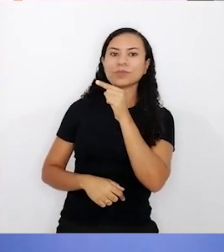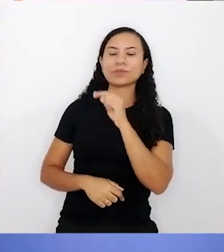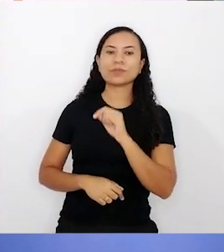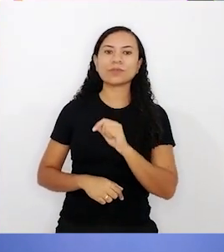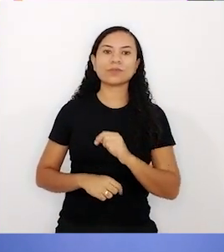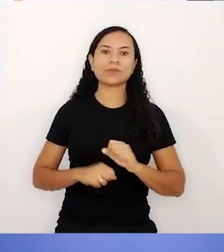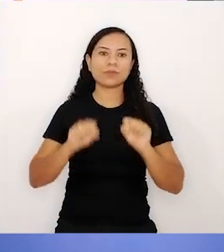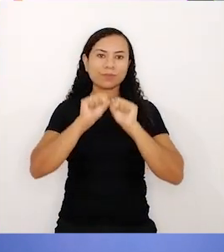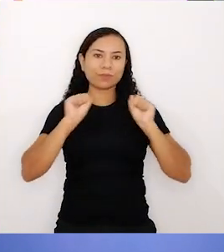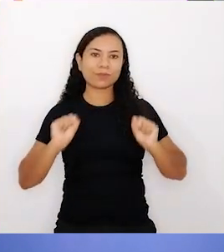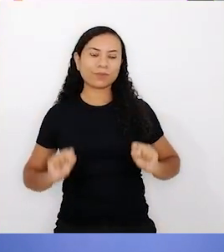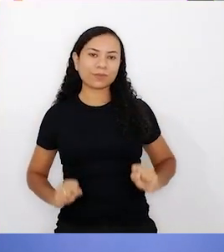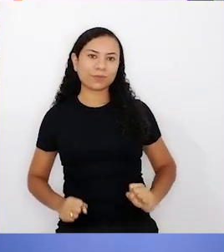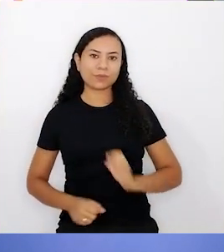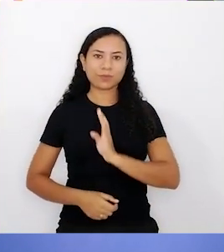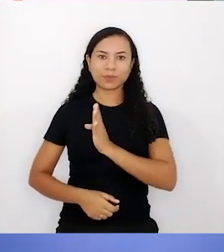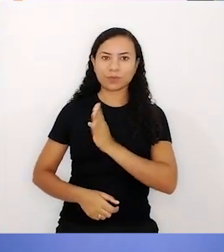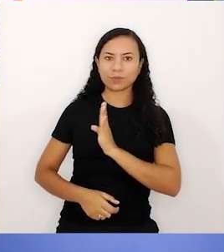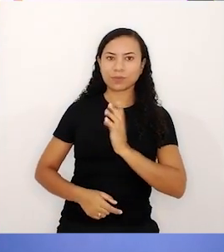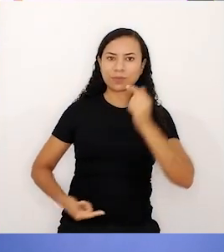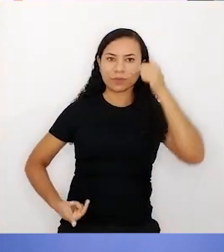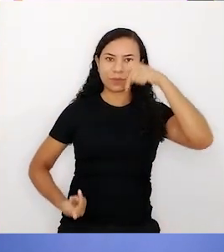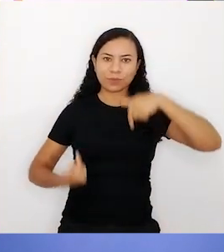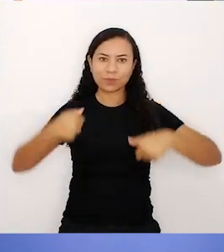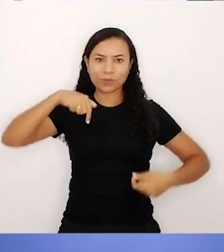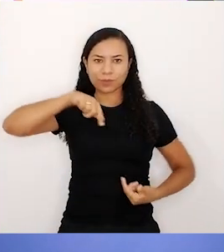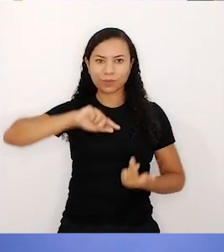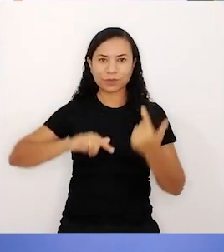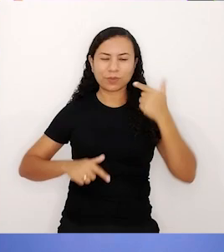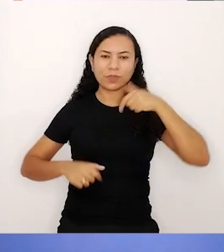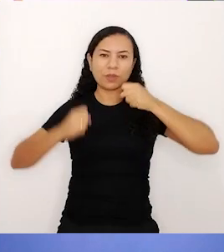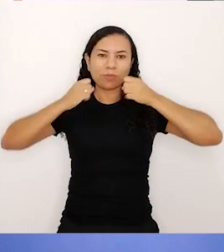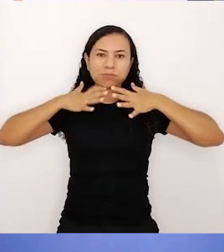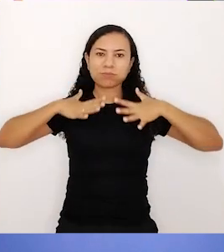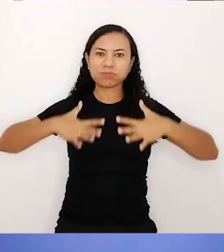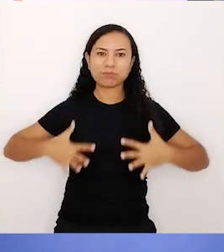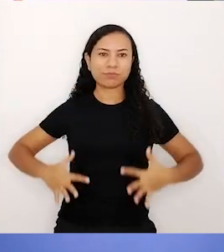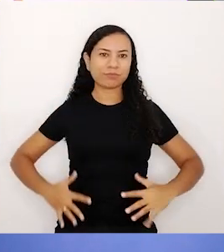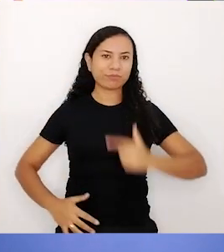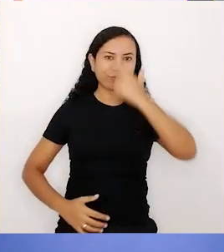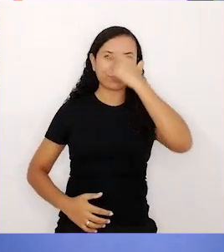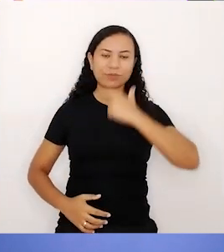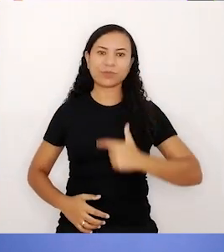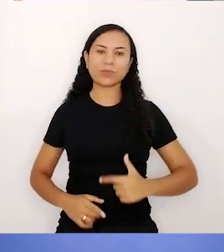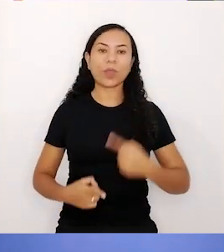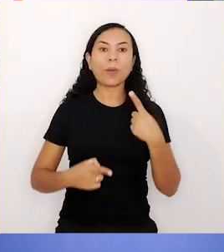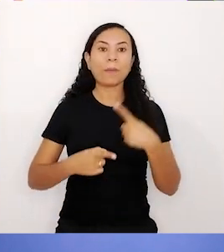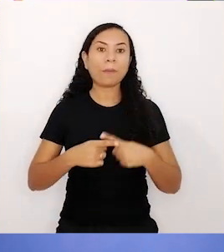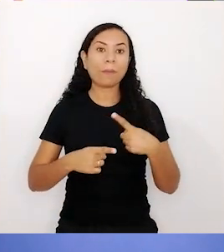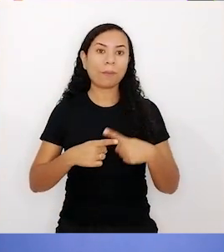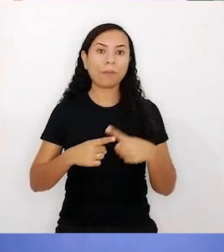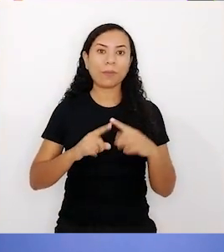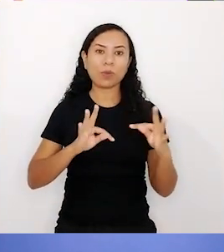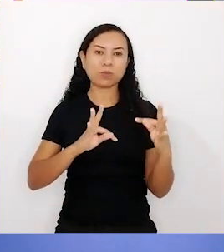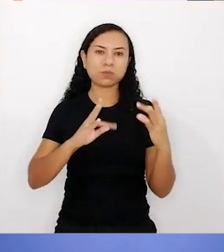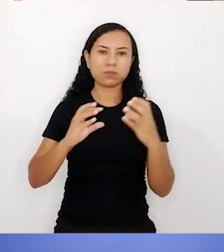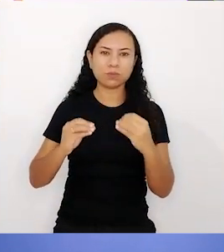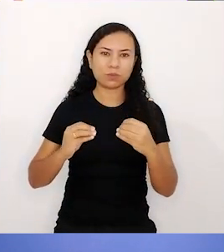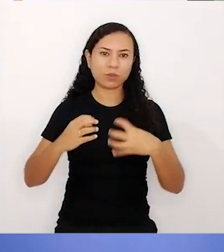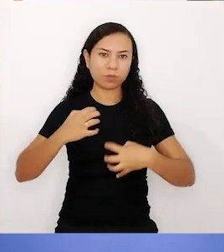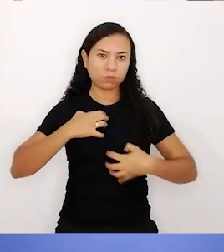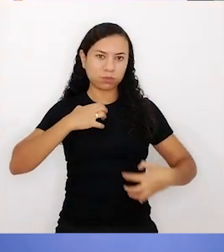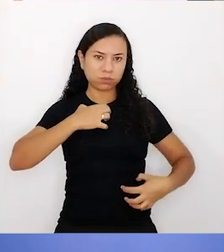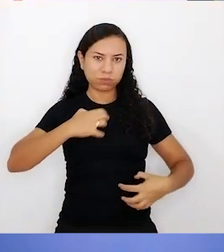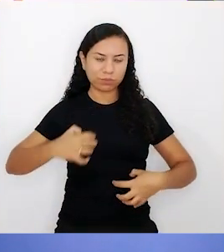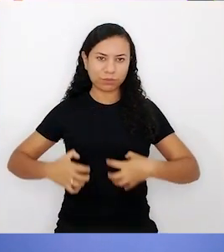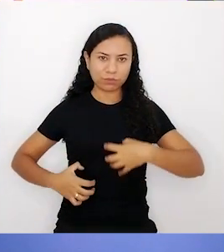sistema cardiovascular. Ele se expande por todo o corpo, porque todos os órgãos do